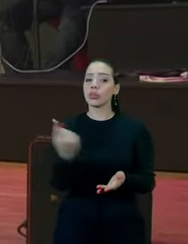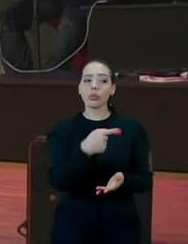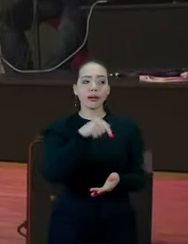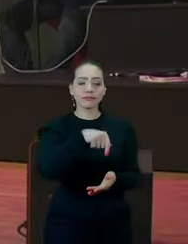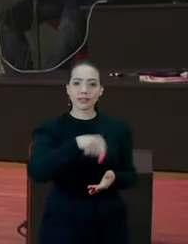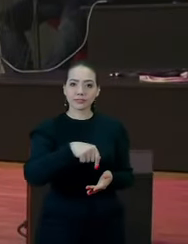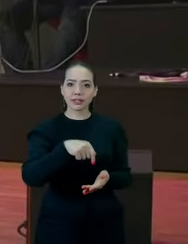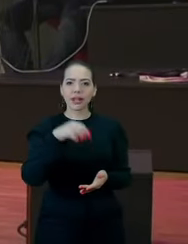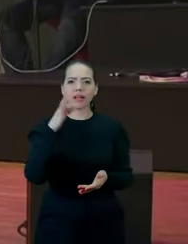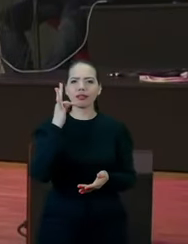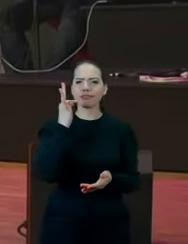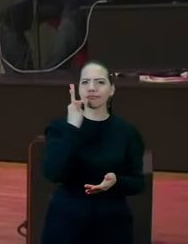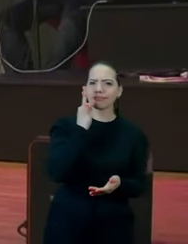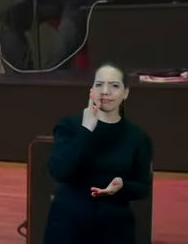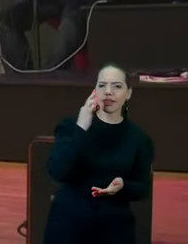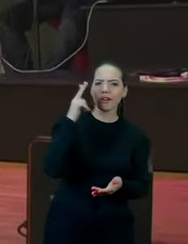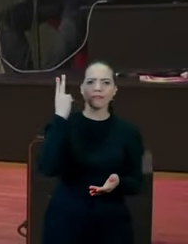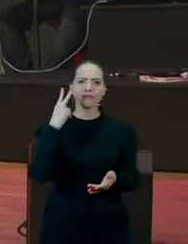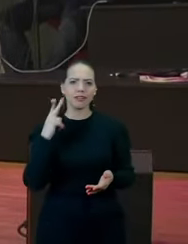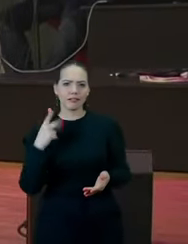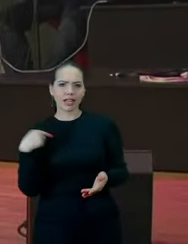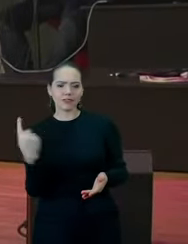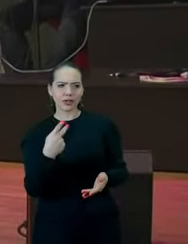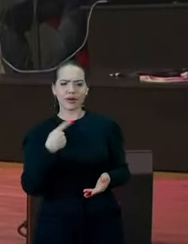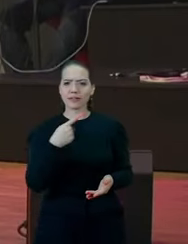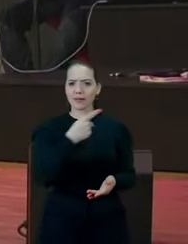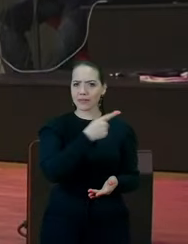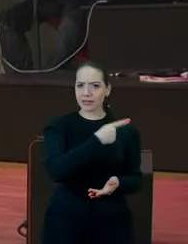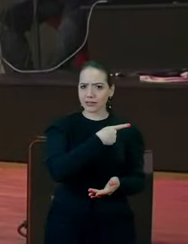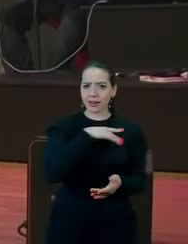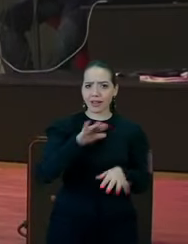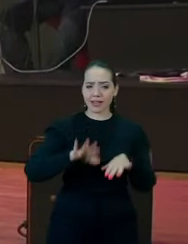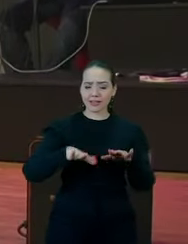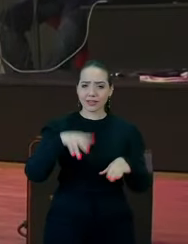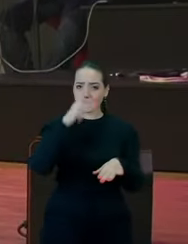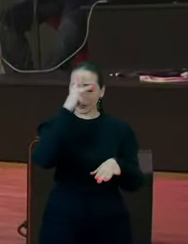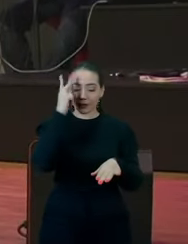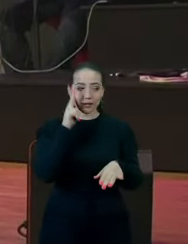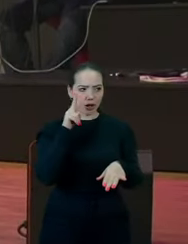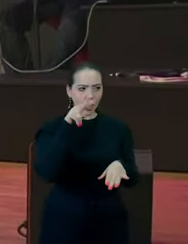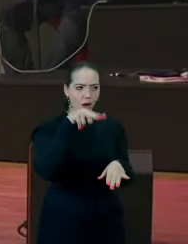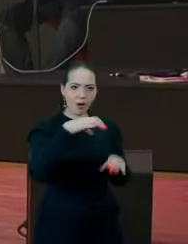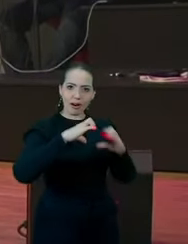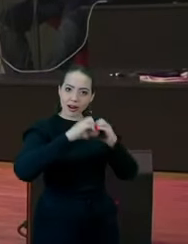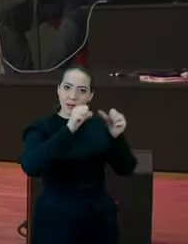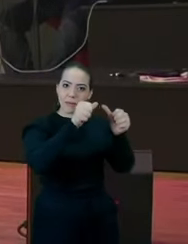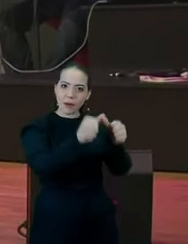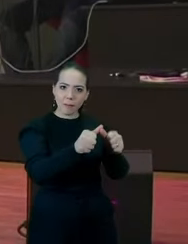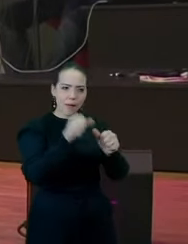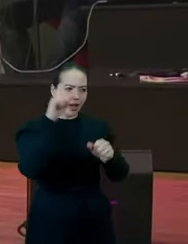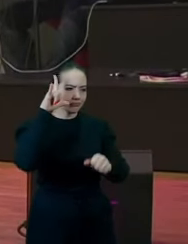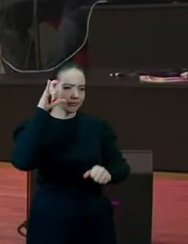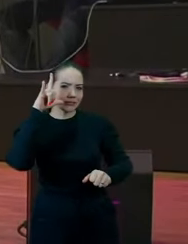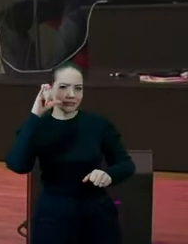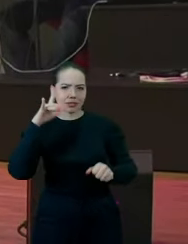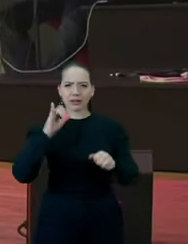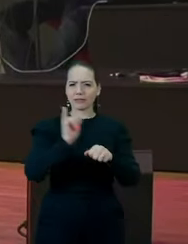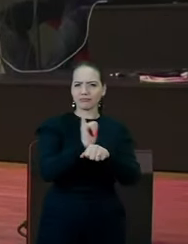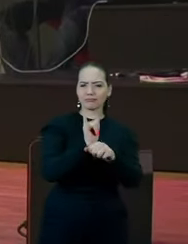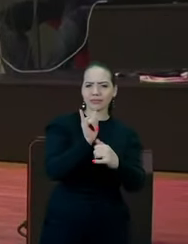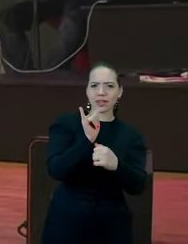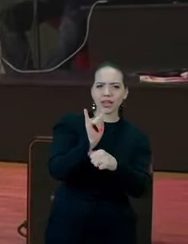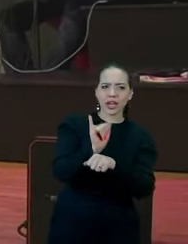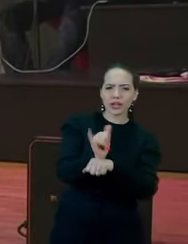que plataforma top. Eu vou lá. E às vezes a gente tem que dizer assim, olha,